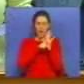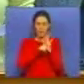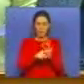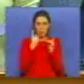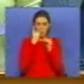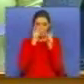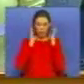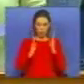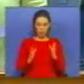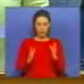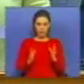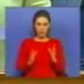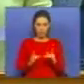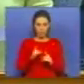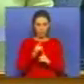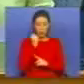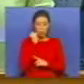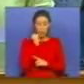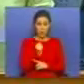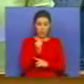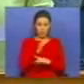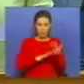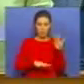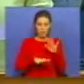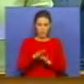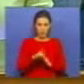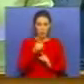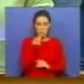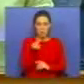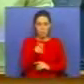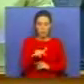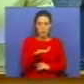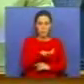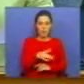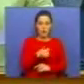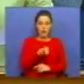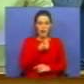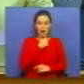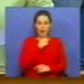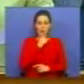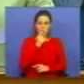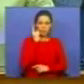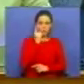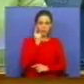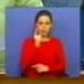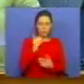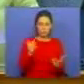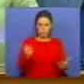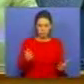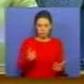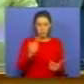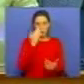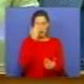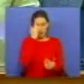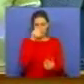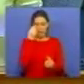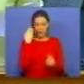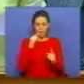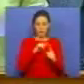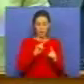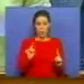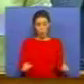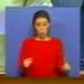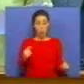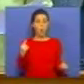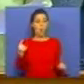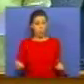uma coisa é um crime cometido numa situação de abuso de autoridade, e entende-se essa situação.